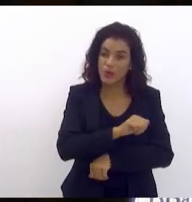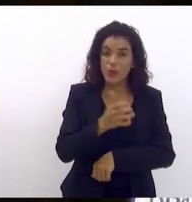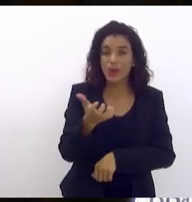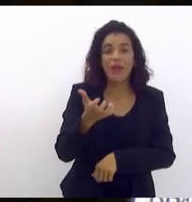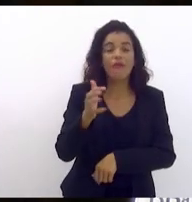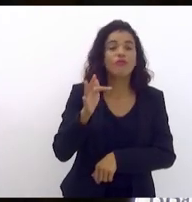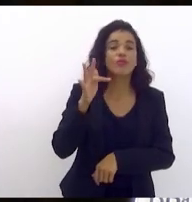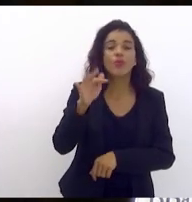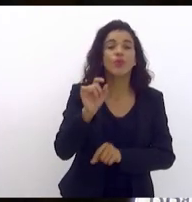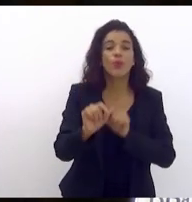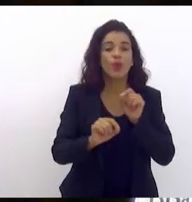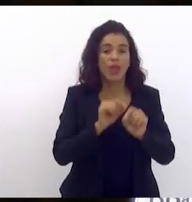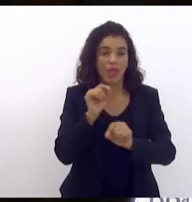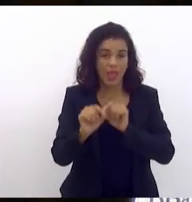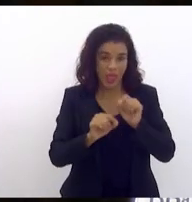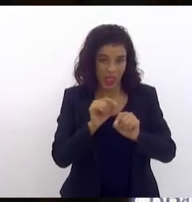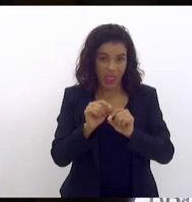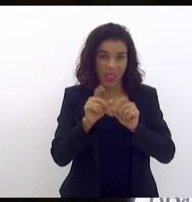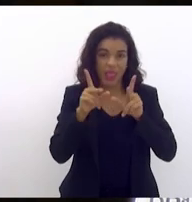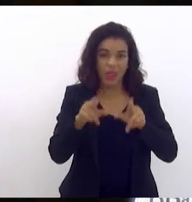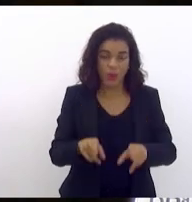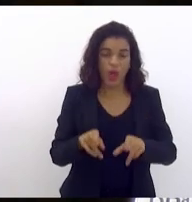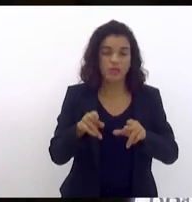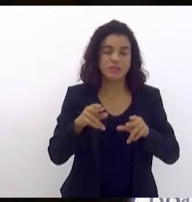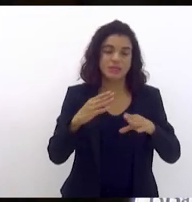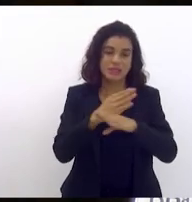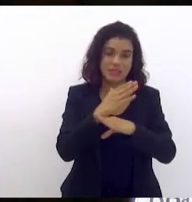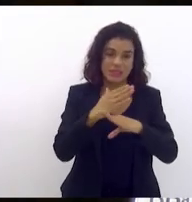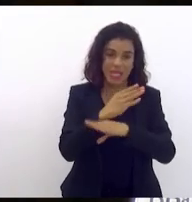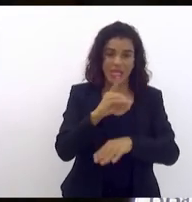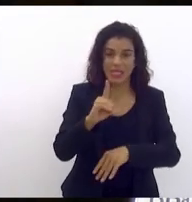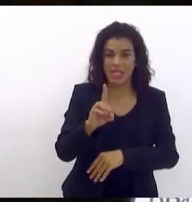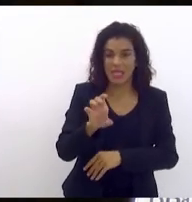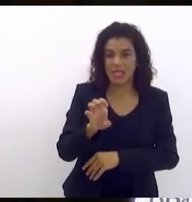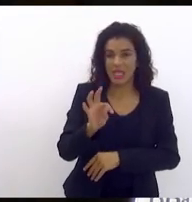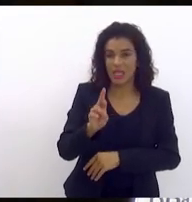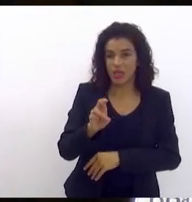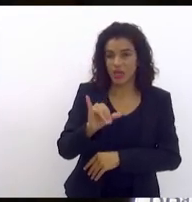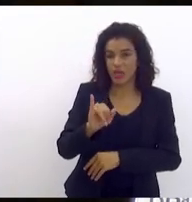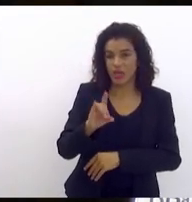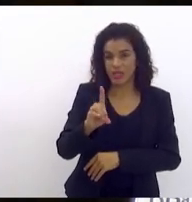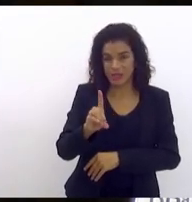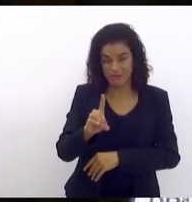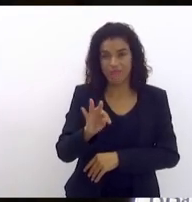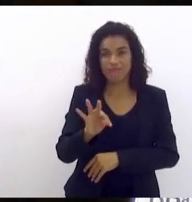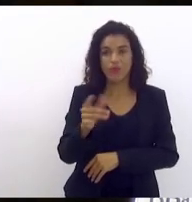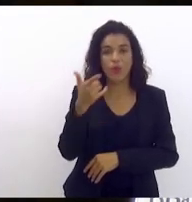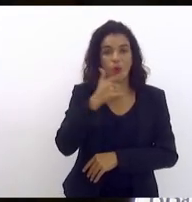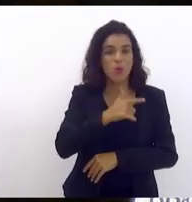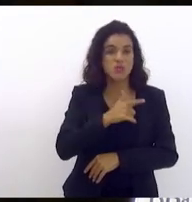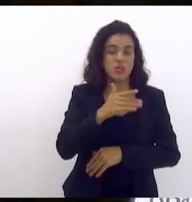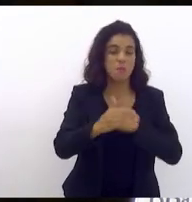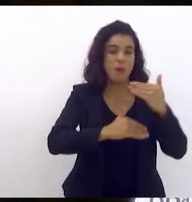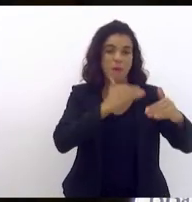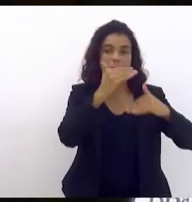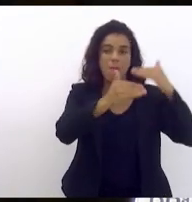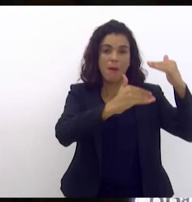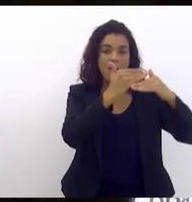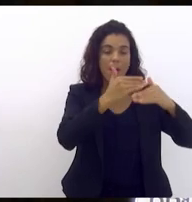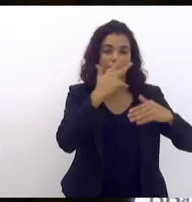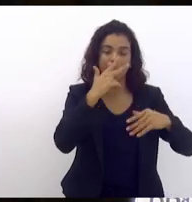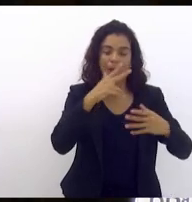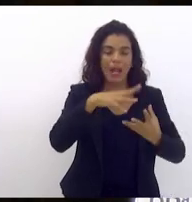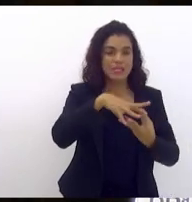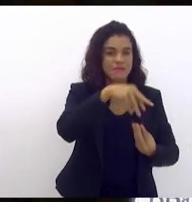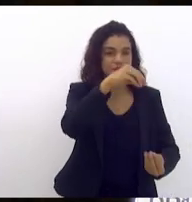ser uma detroid que já foi uma das maiores cidades do mundo e não conseguiu se Reinventar E hoje é uma cidade praticamente fantasma